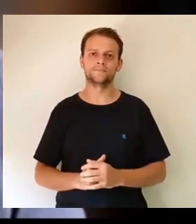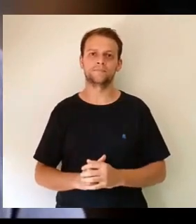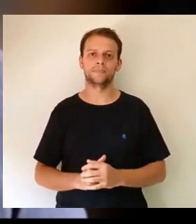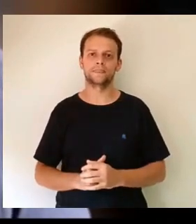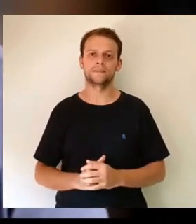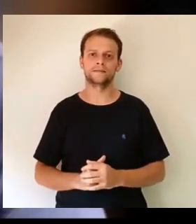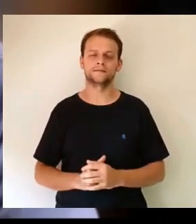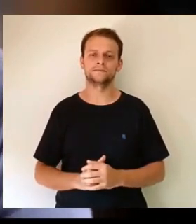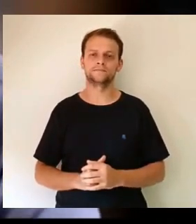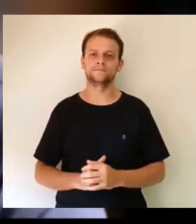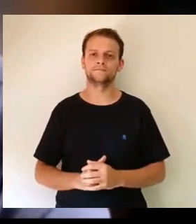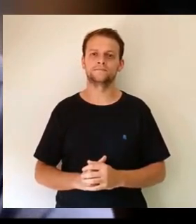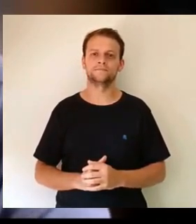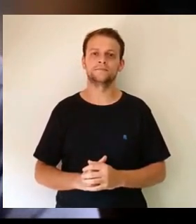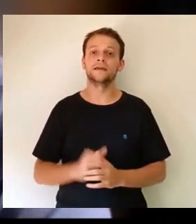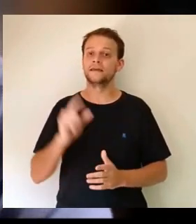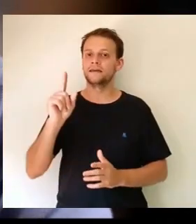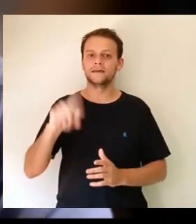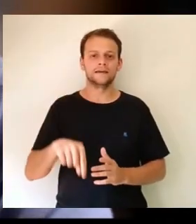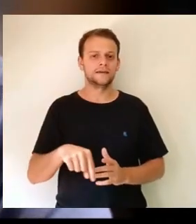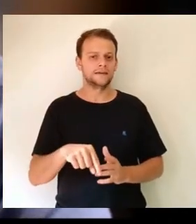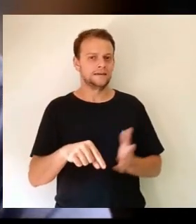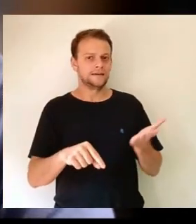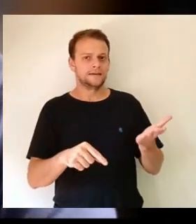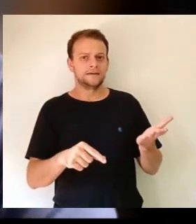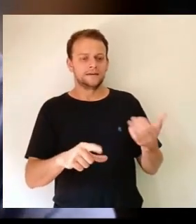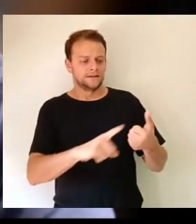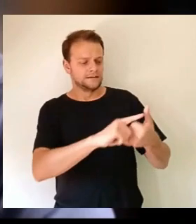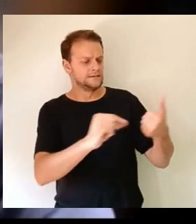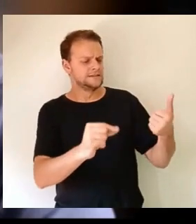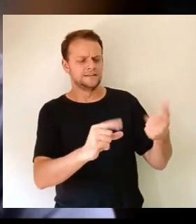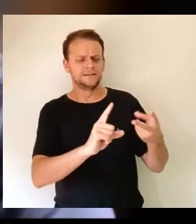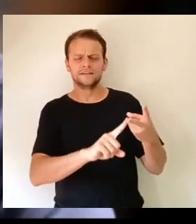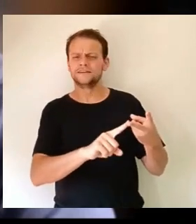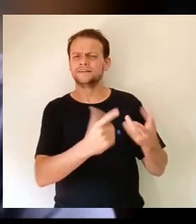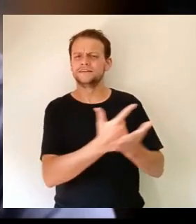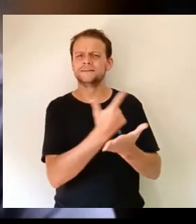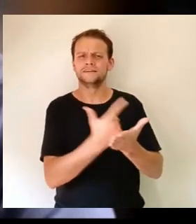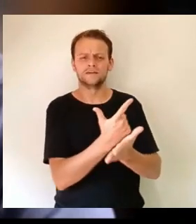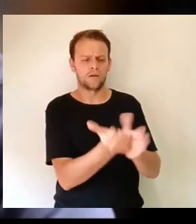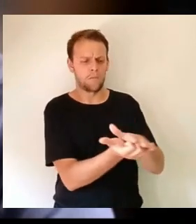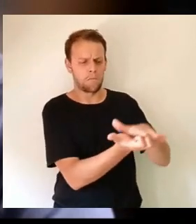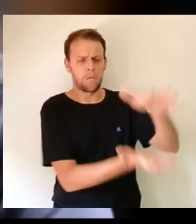projeto seria lidar então com esse acervo dele.